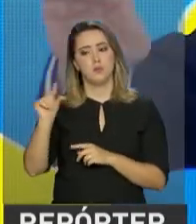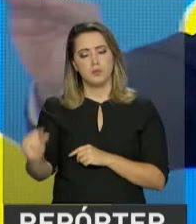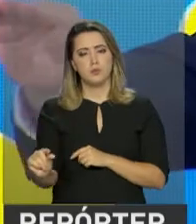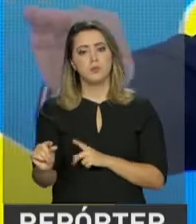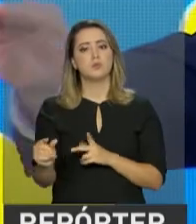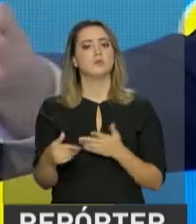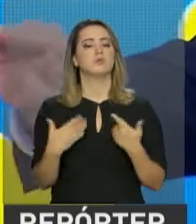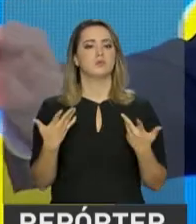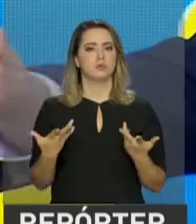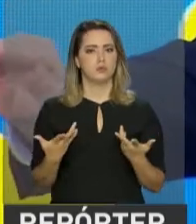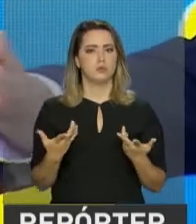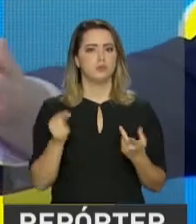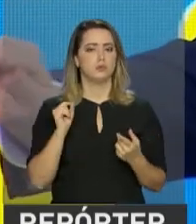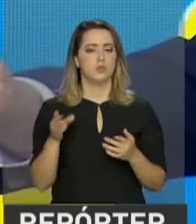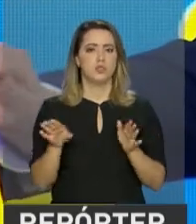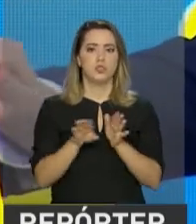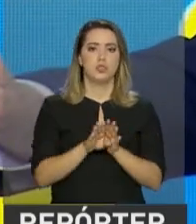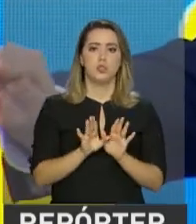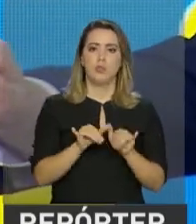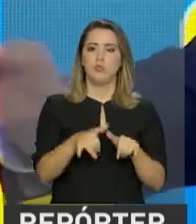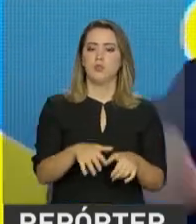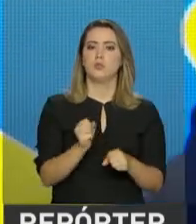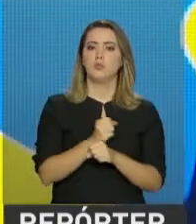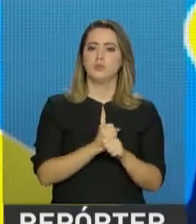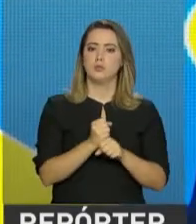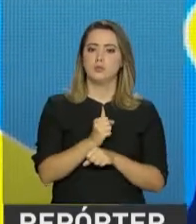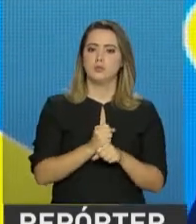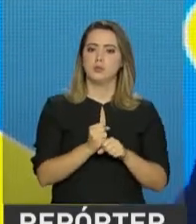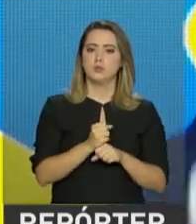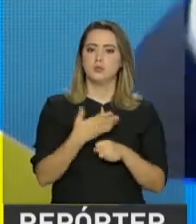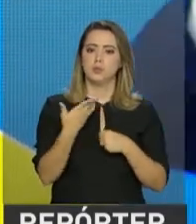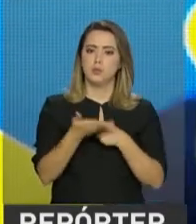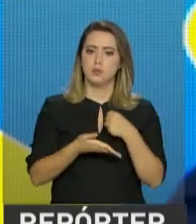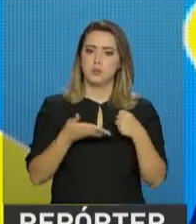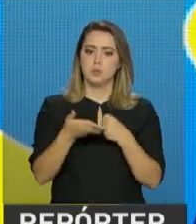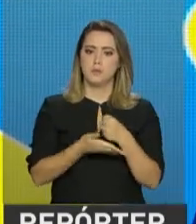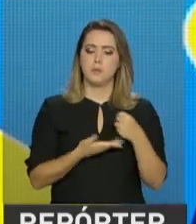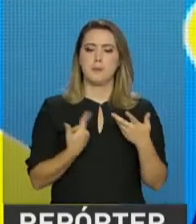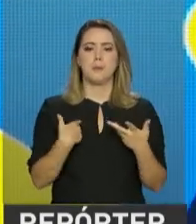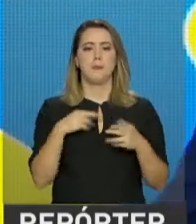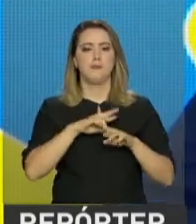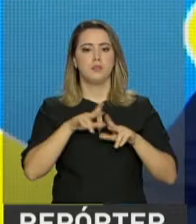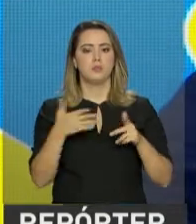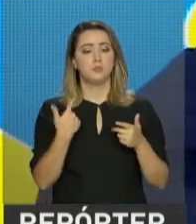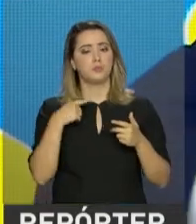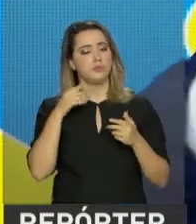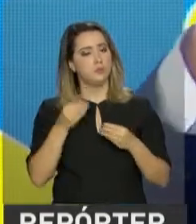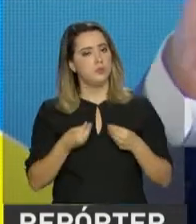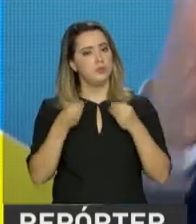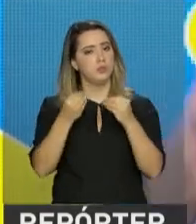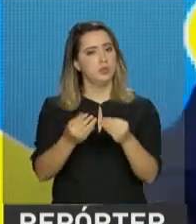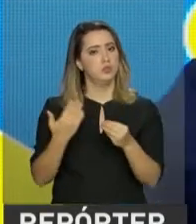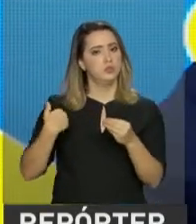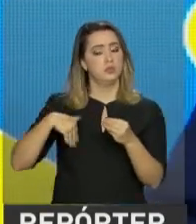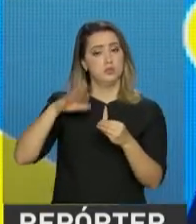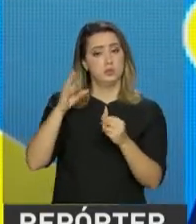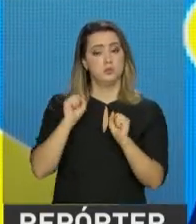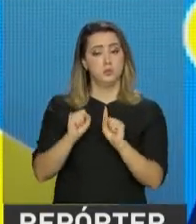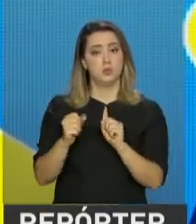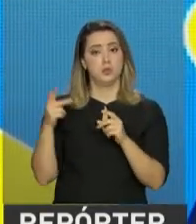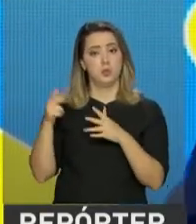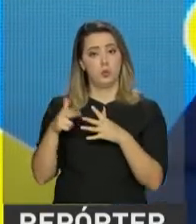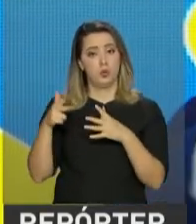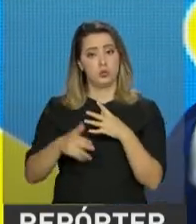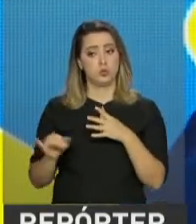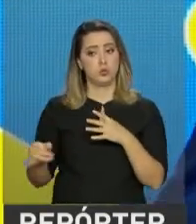história geral no final do ano no piso do intervalo de tolerância da dando margem para corte